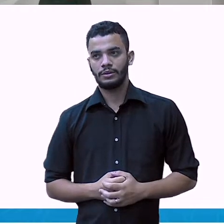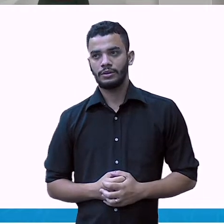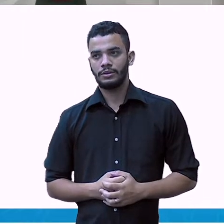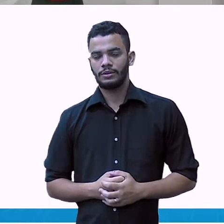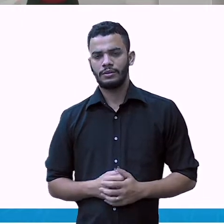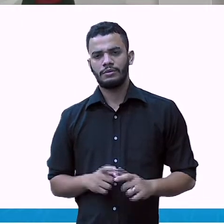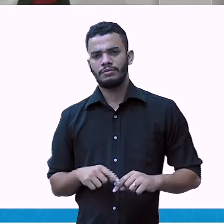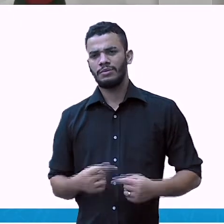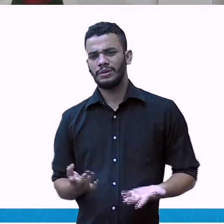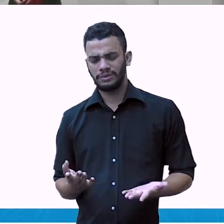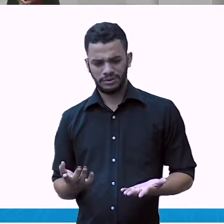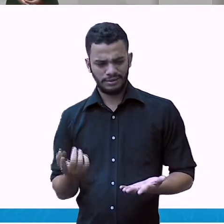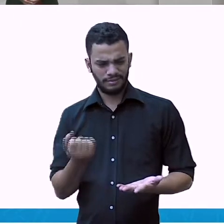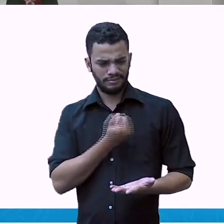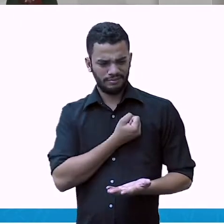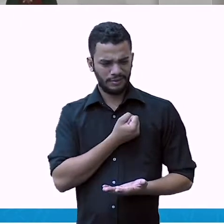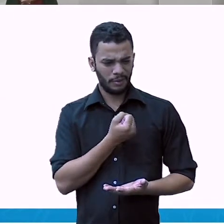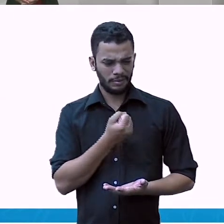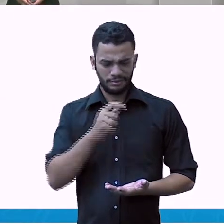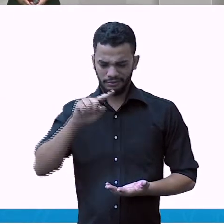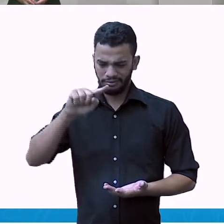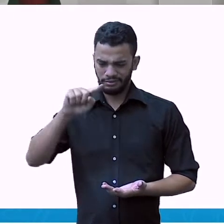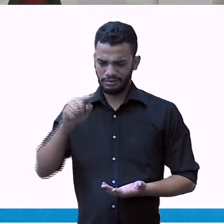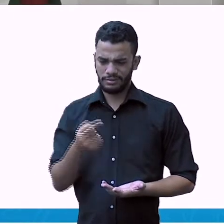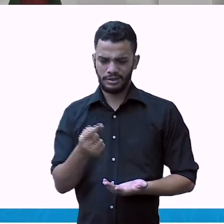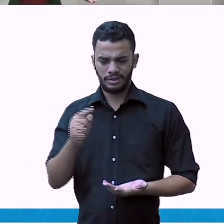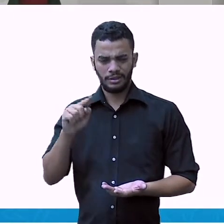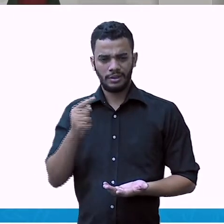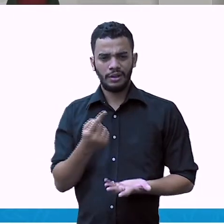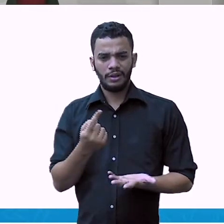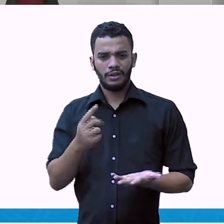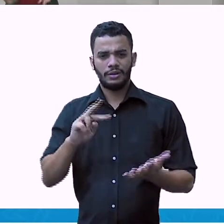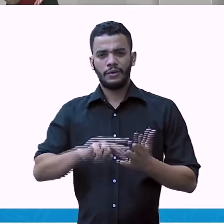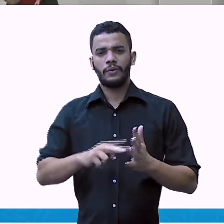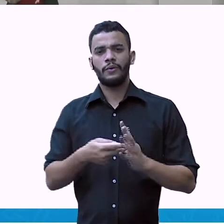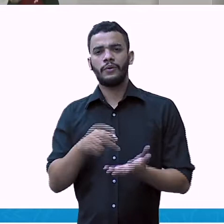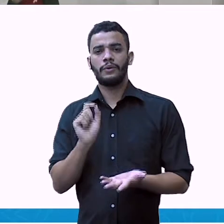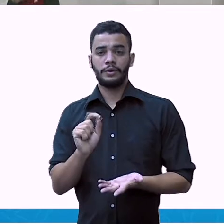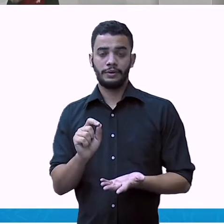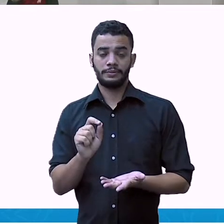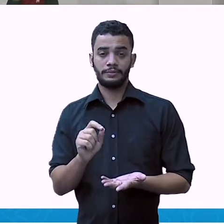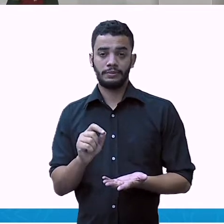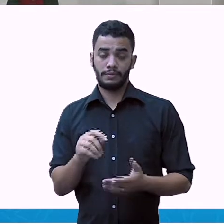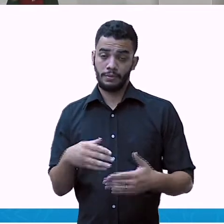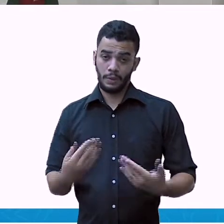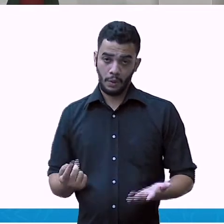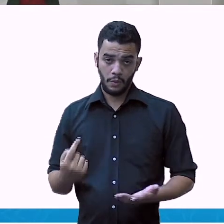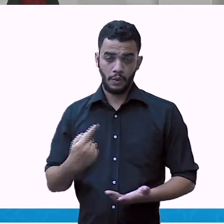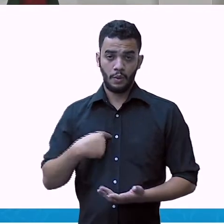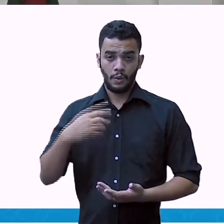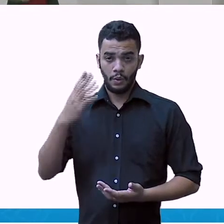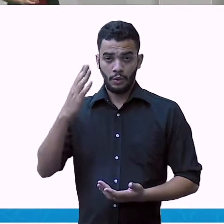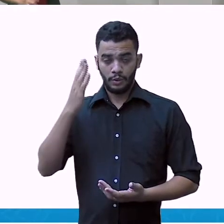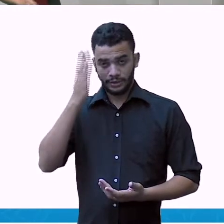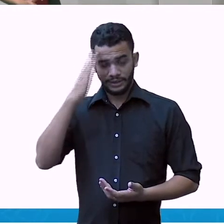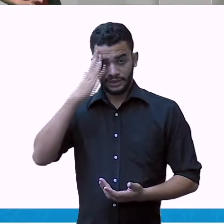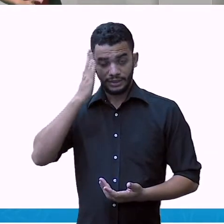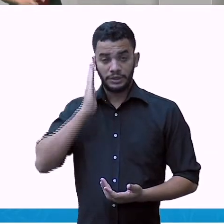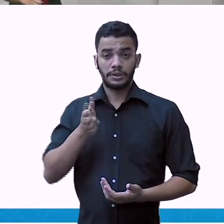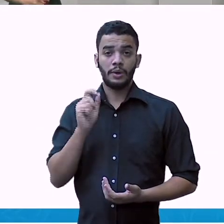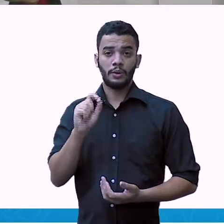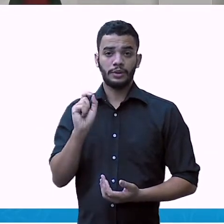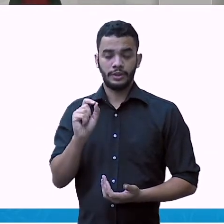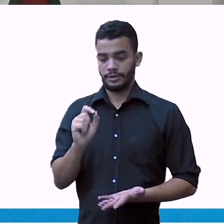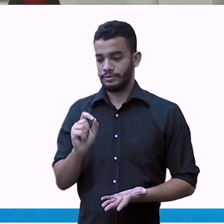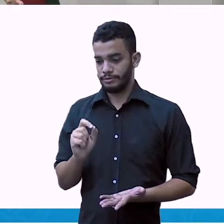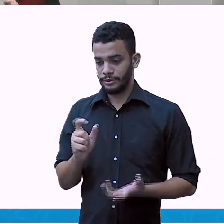O que são números decimais, afinal? Eu já descobri que eu utilizo esse número. Eu vejo esse número no